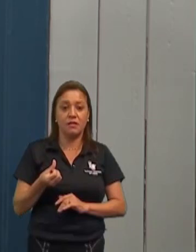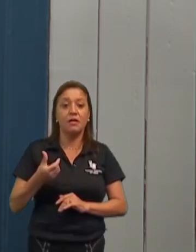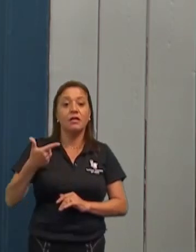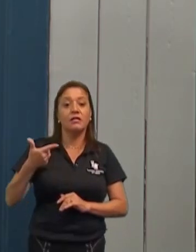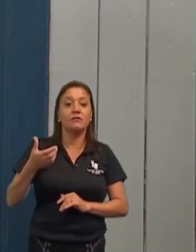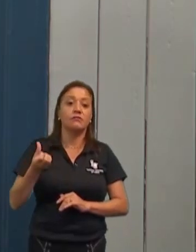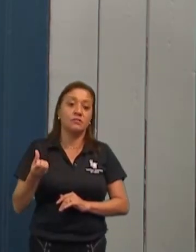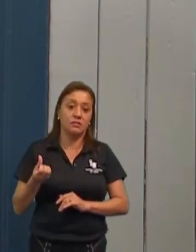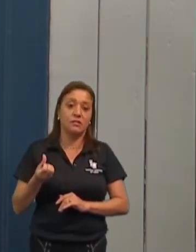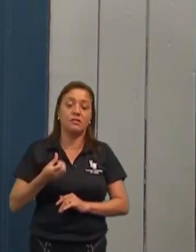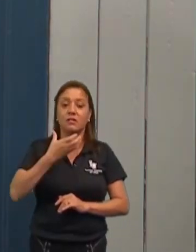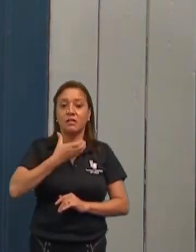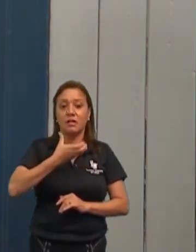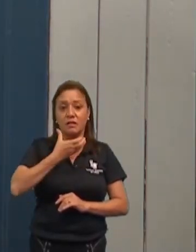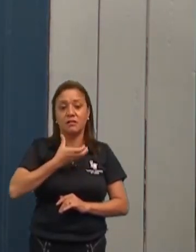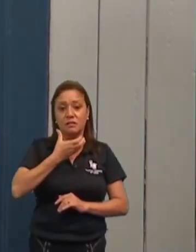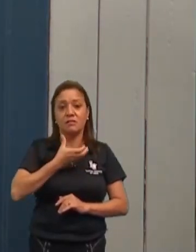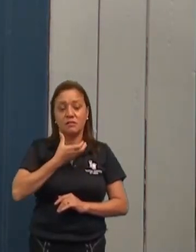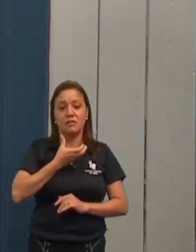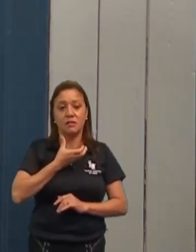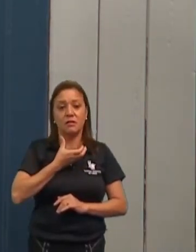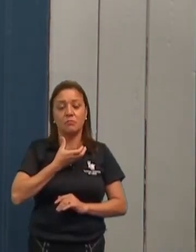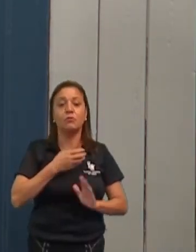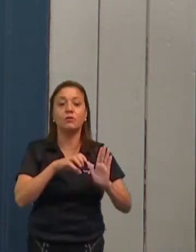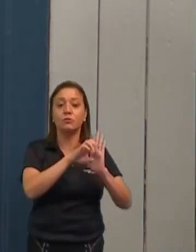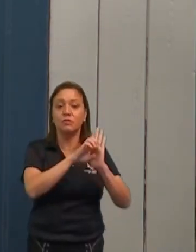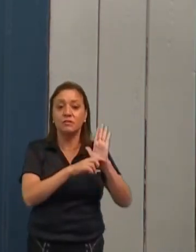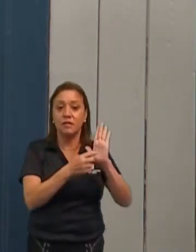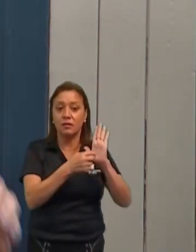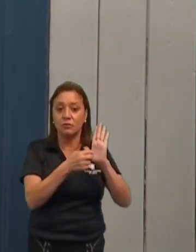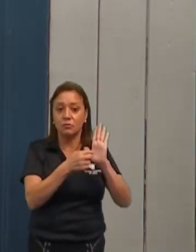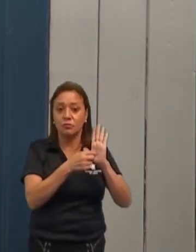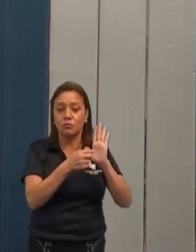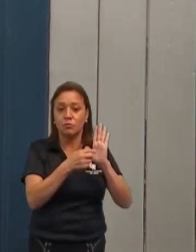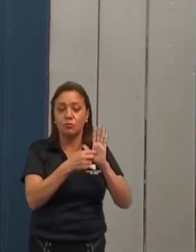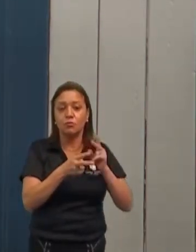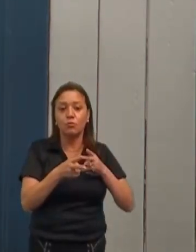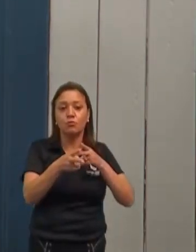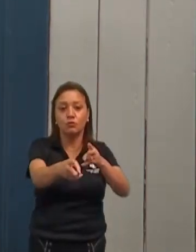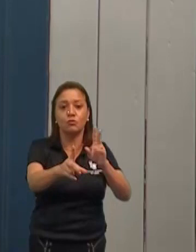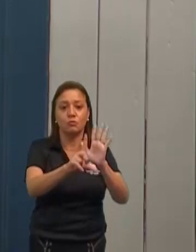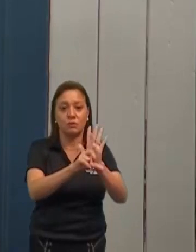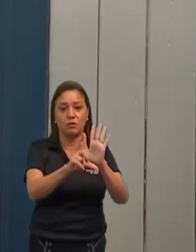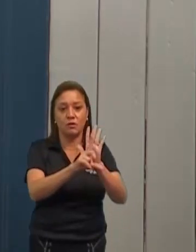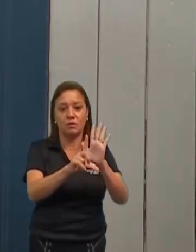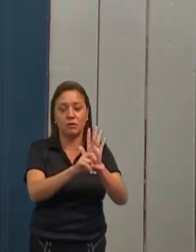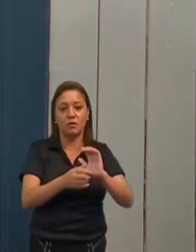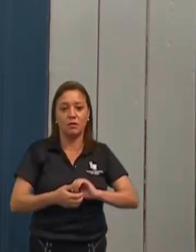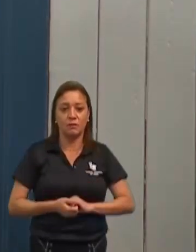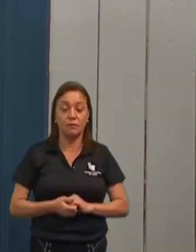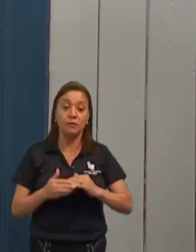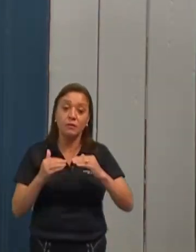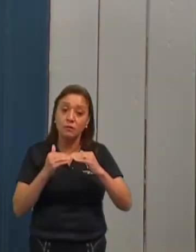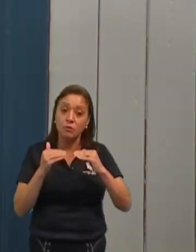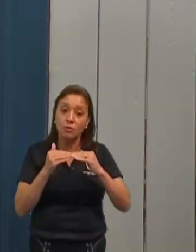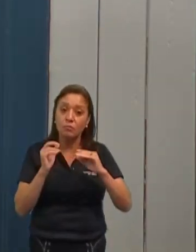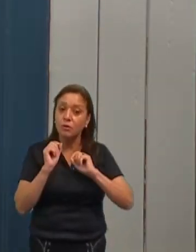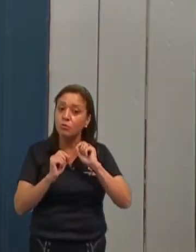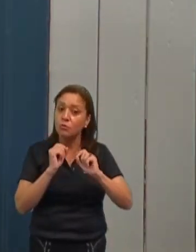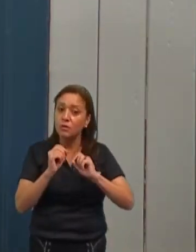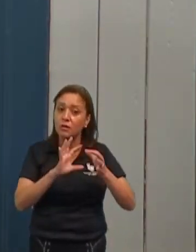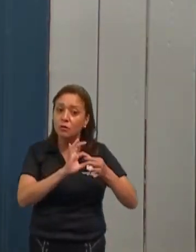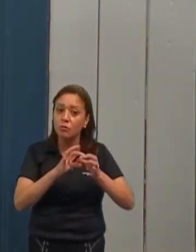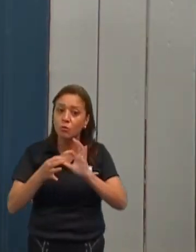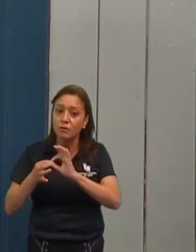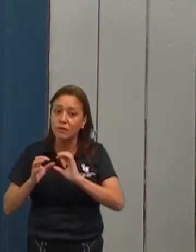2003, Estatuto de Desarmamento, passa a vigorar com a seguinte redação. Inciso 9º.